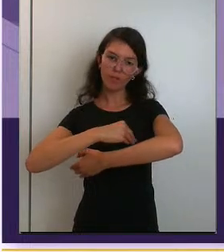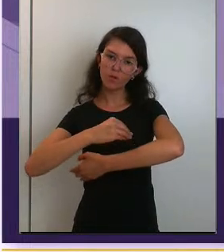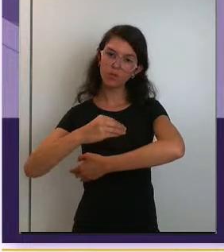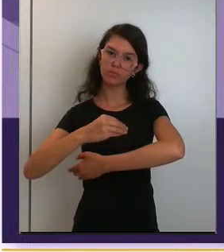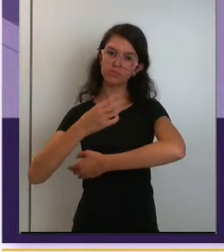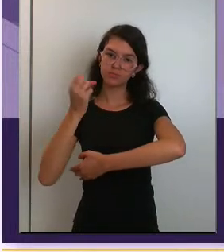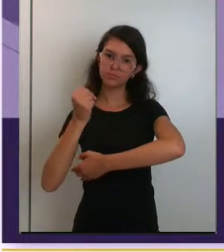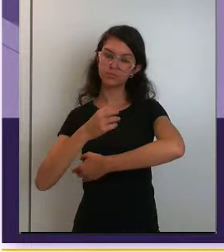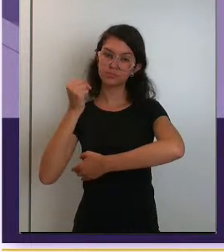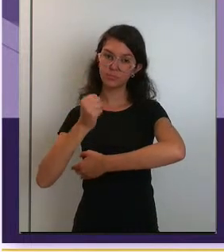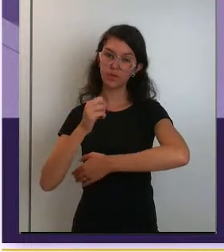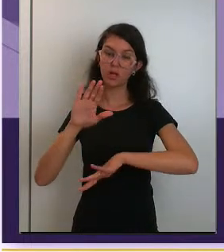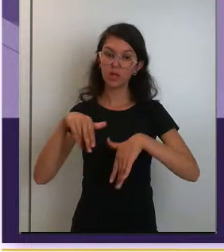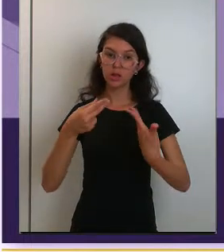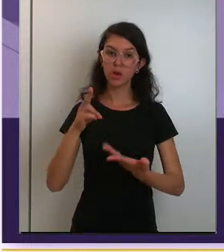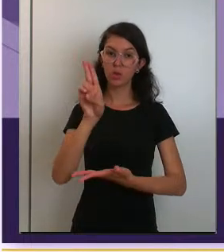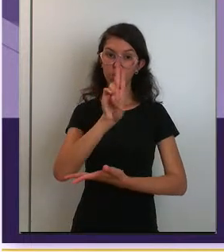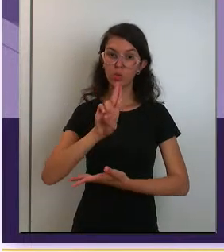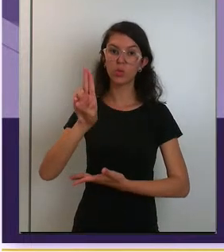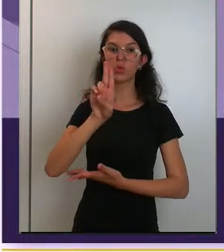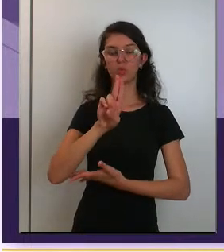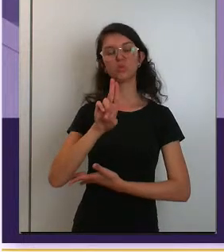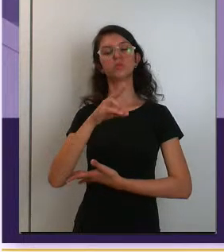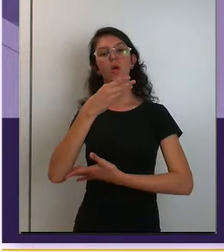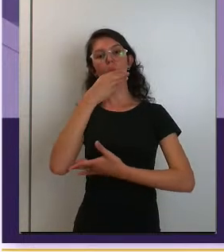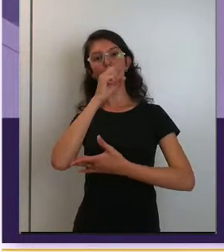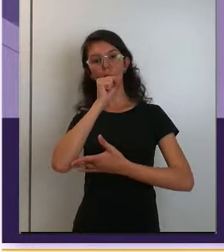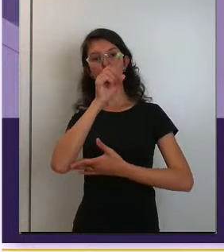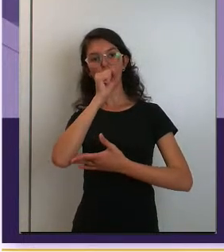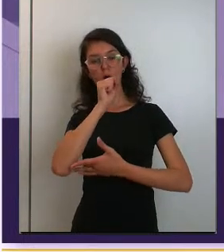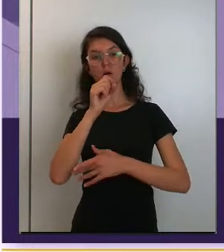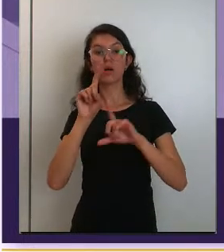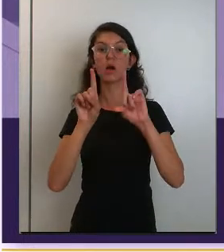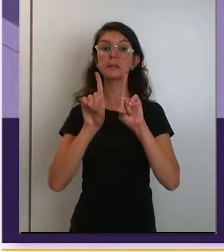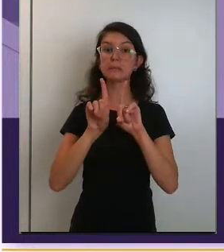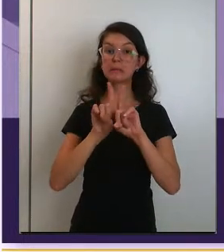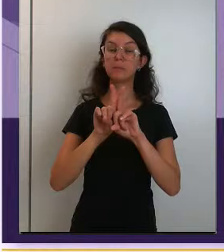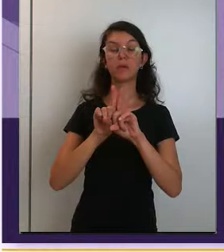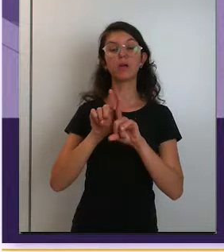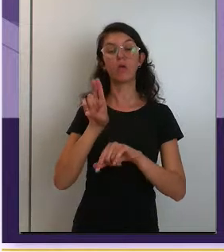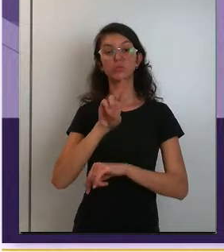filho e que acaba lançando mão do uso de mamadeiras. A gente vê que